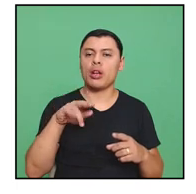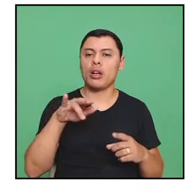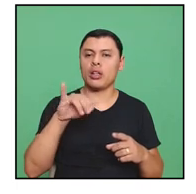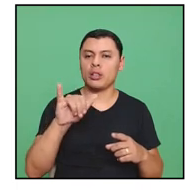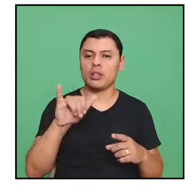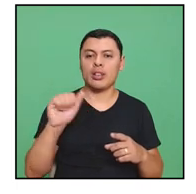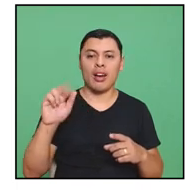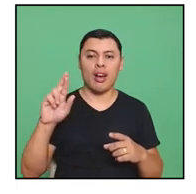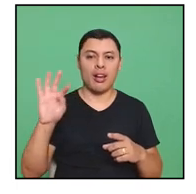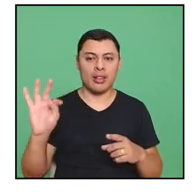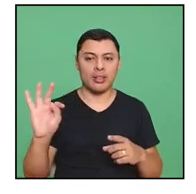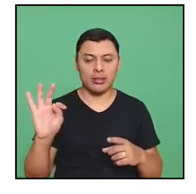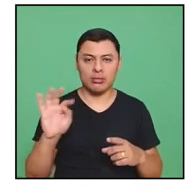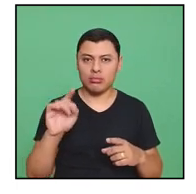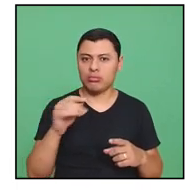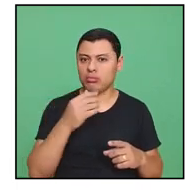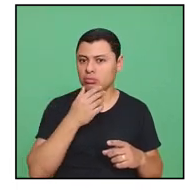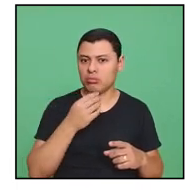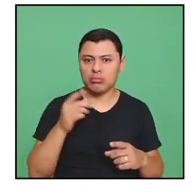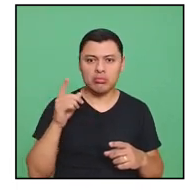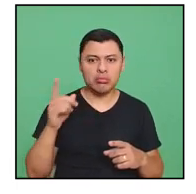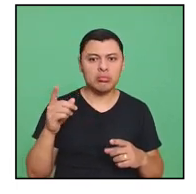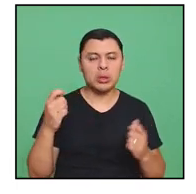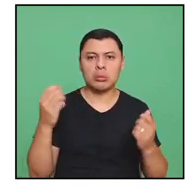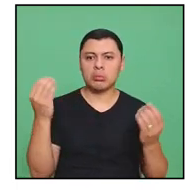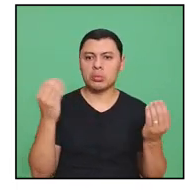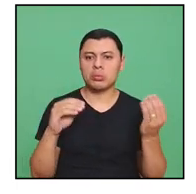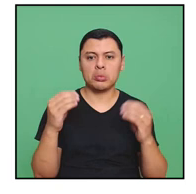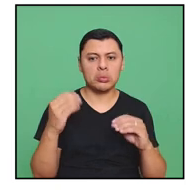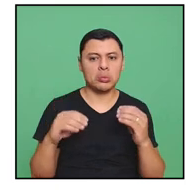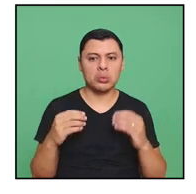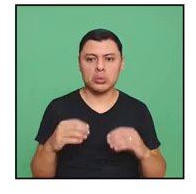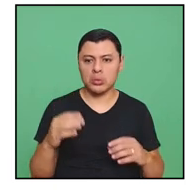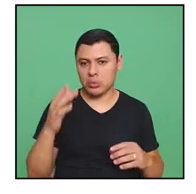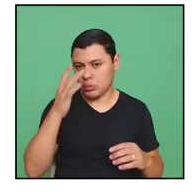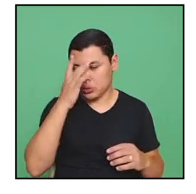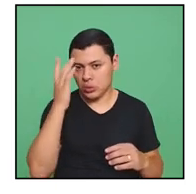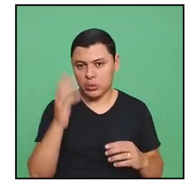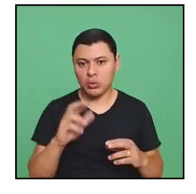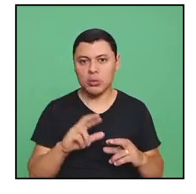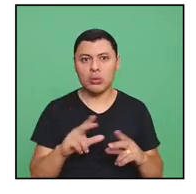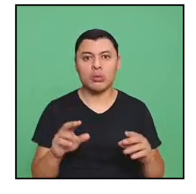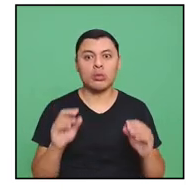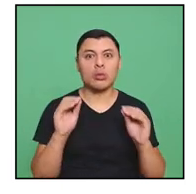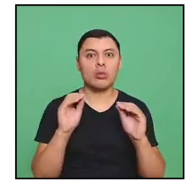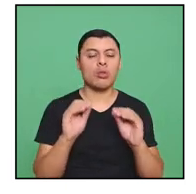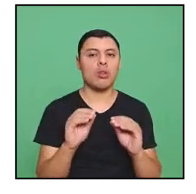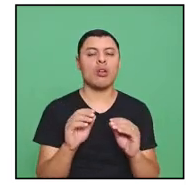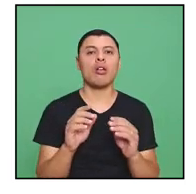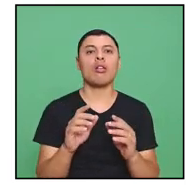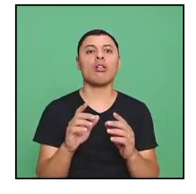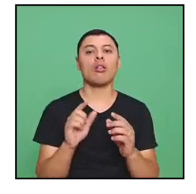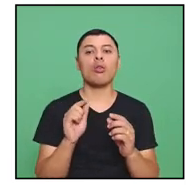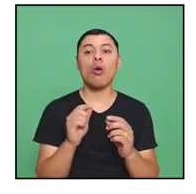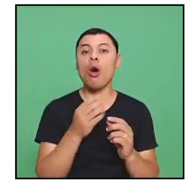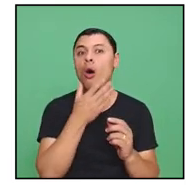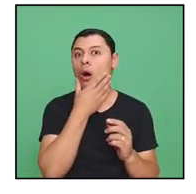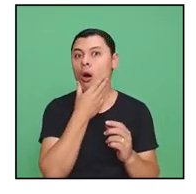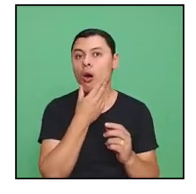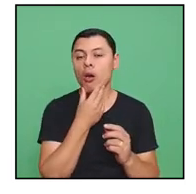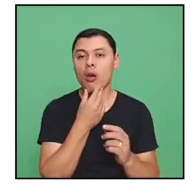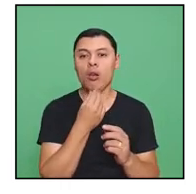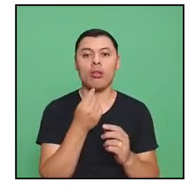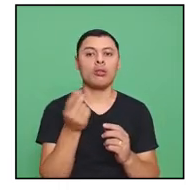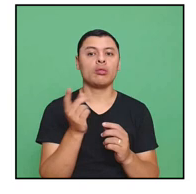ouvindo, cara, tem que botar pessoas do sul em leilões que não sejam homens, assim, que pode